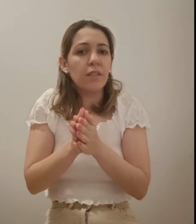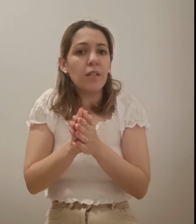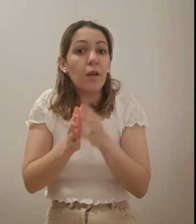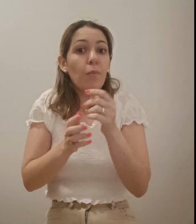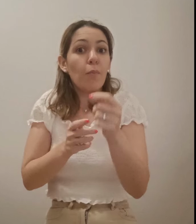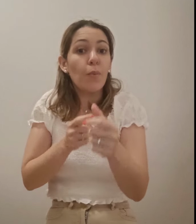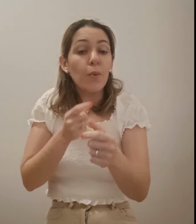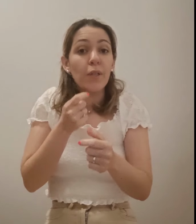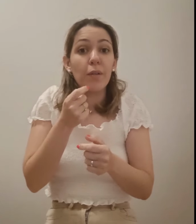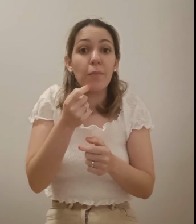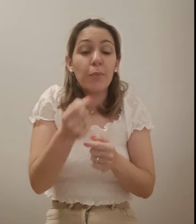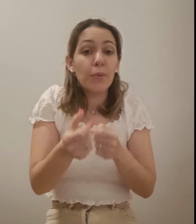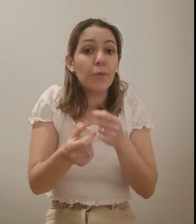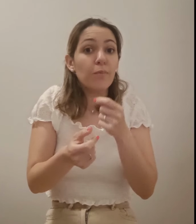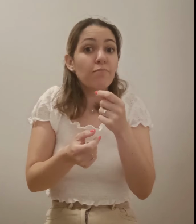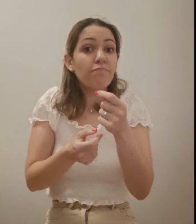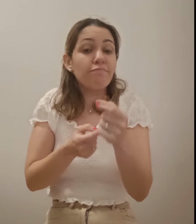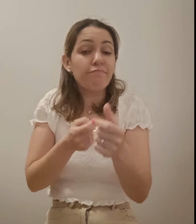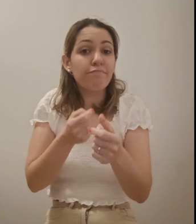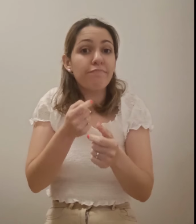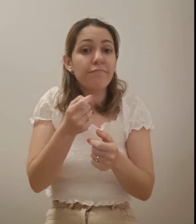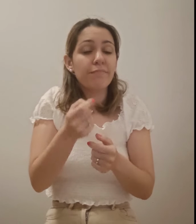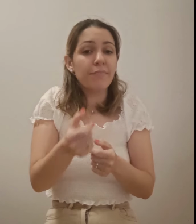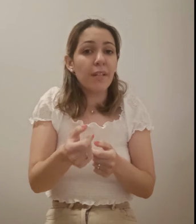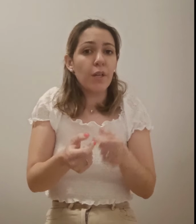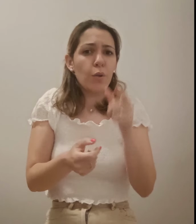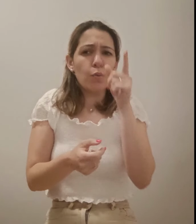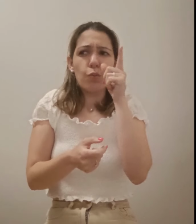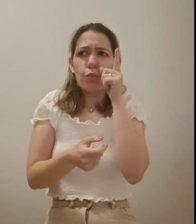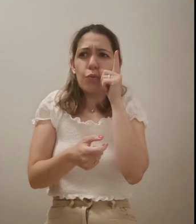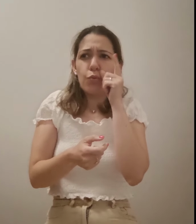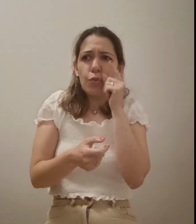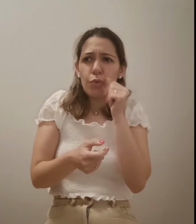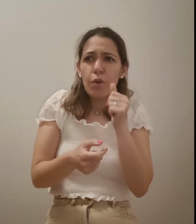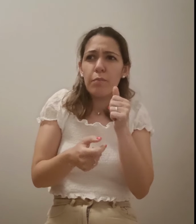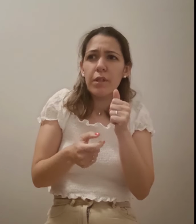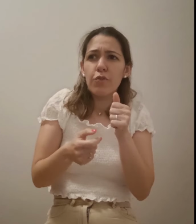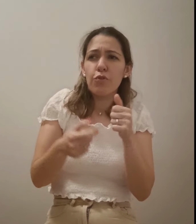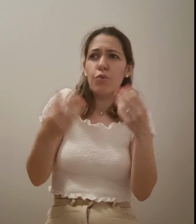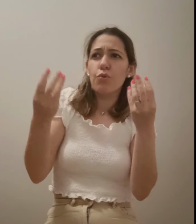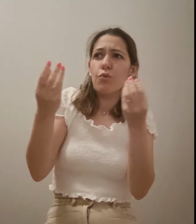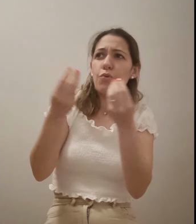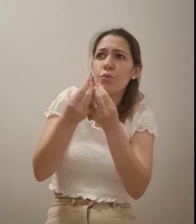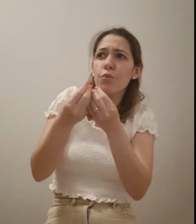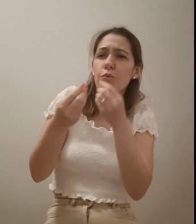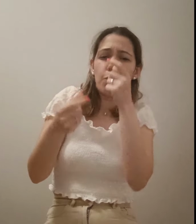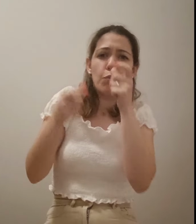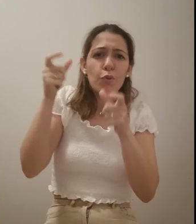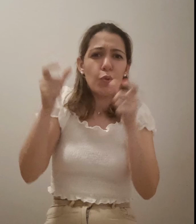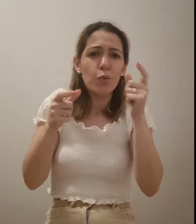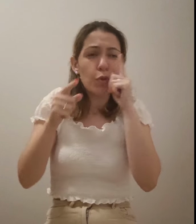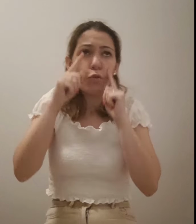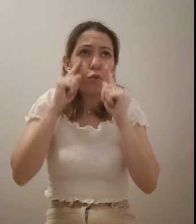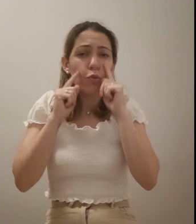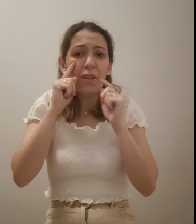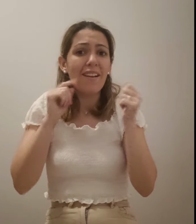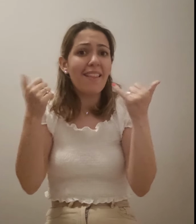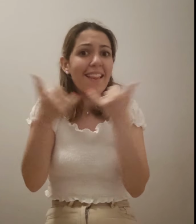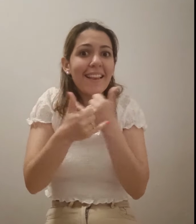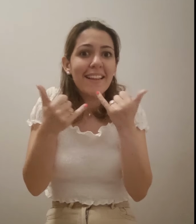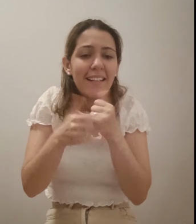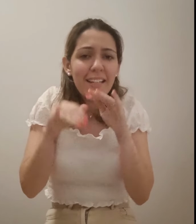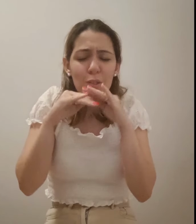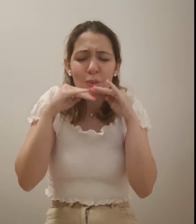incontornável. Havia homens empoleirados em tanques, gente que chorava de alegria, abraços francos entre